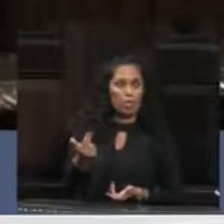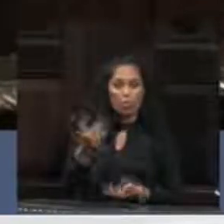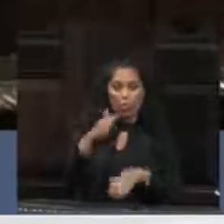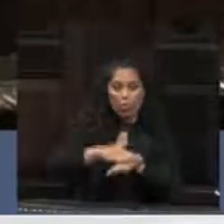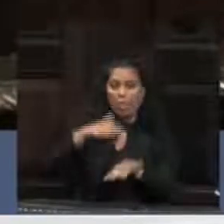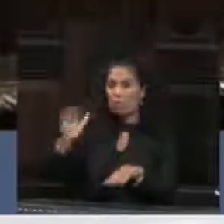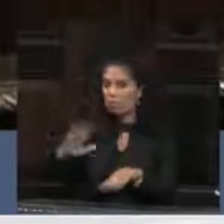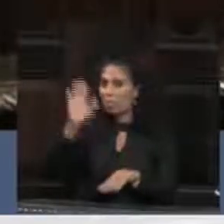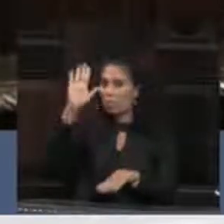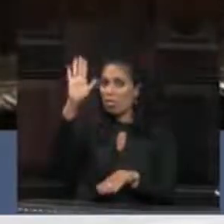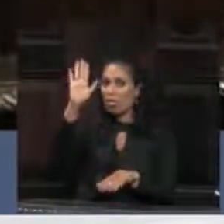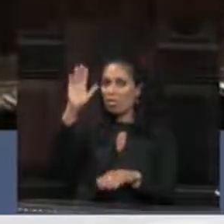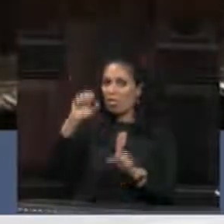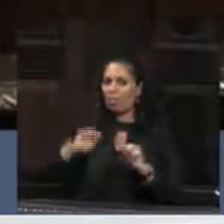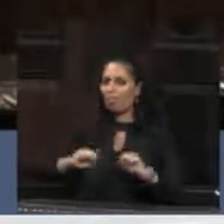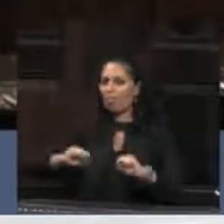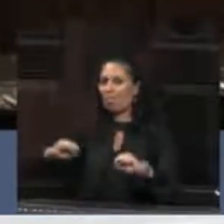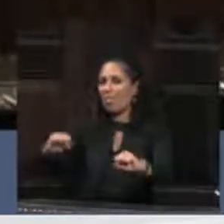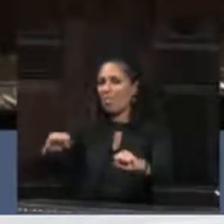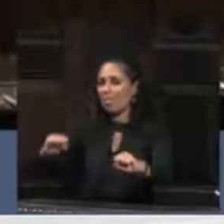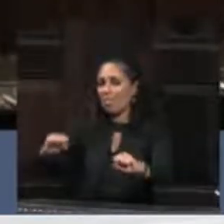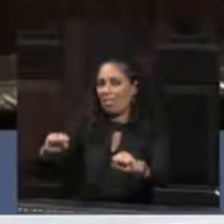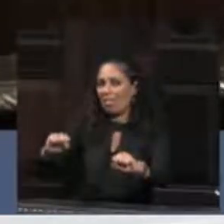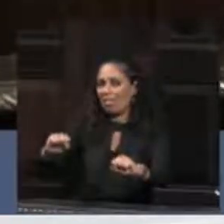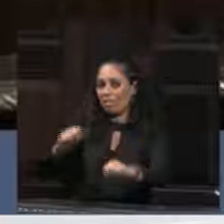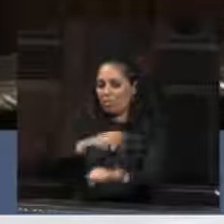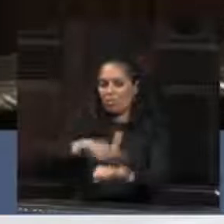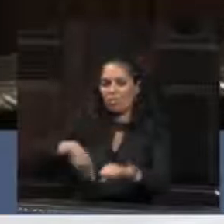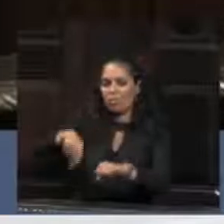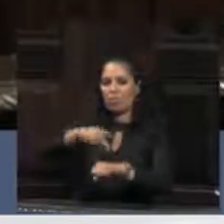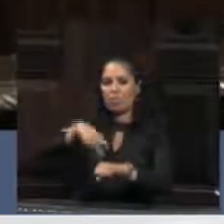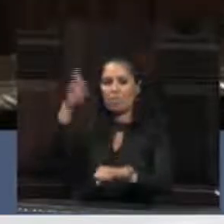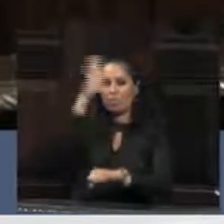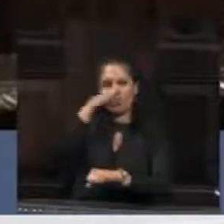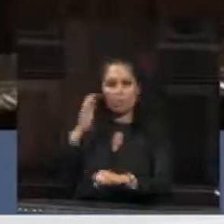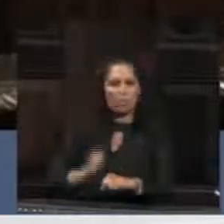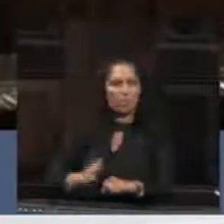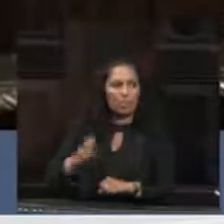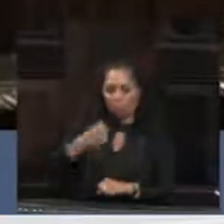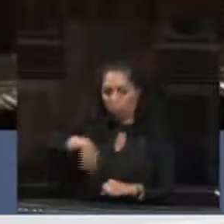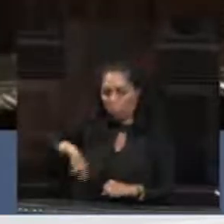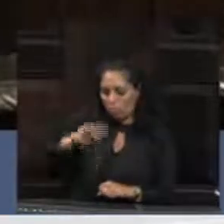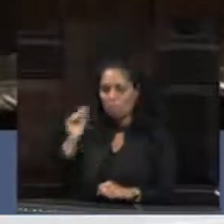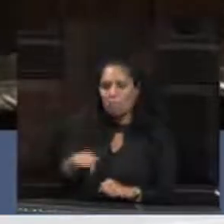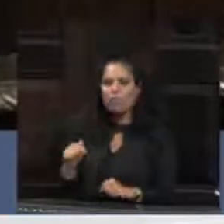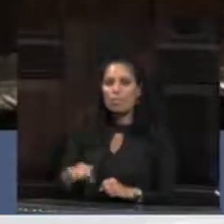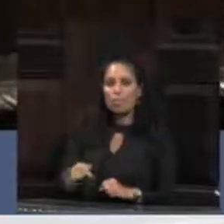caras dos estados da Federação Brasileira. Nós não estamos aqui